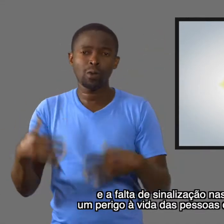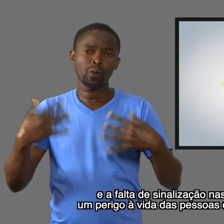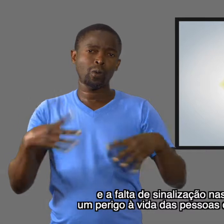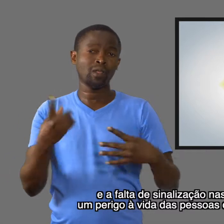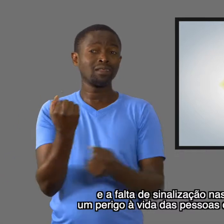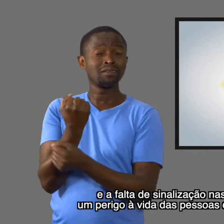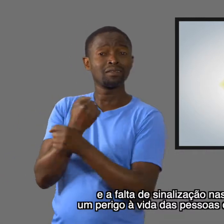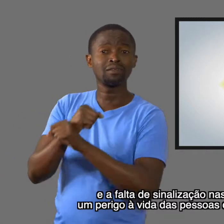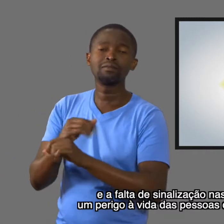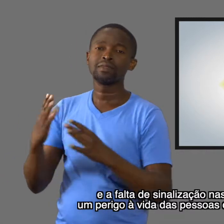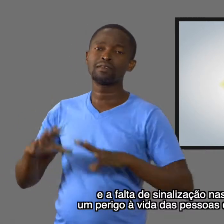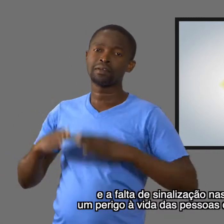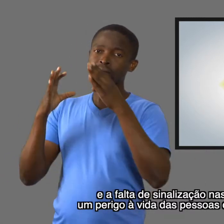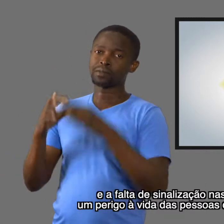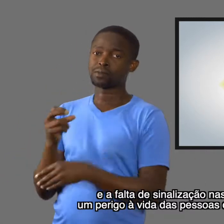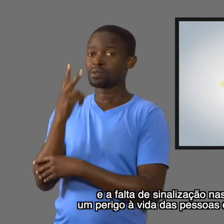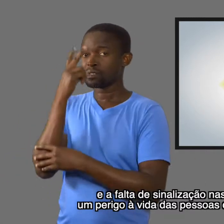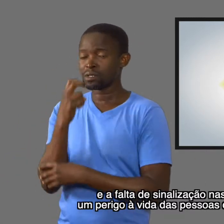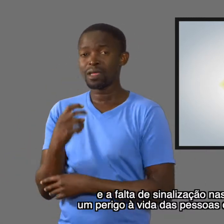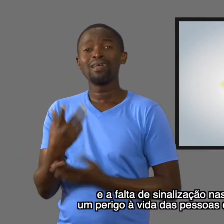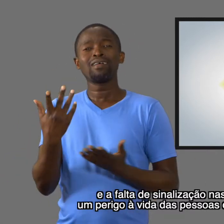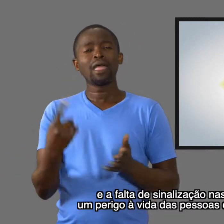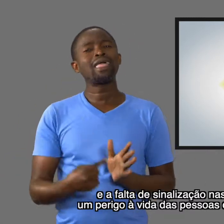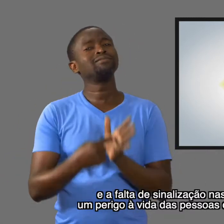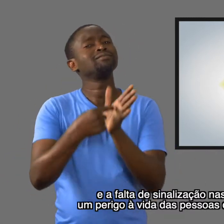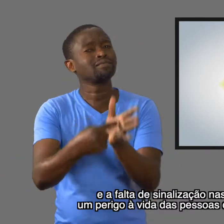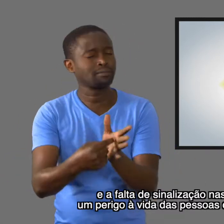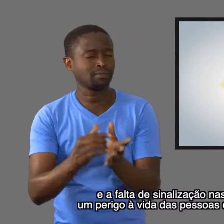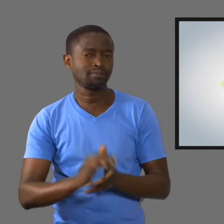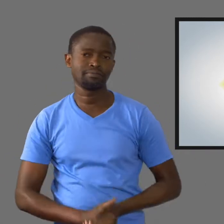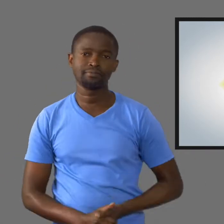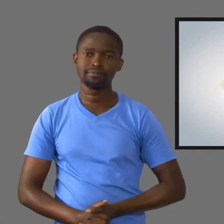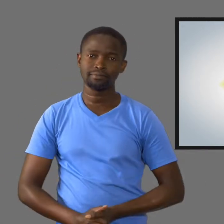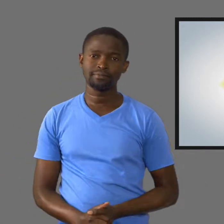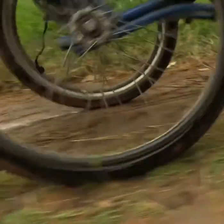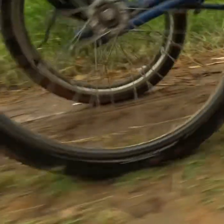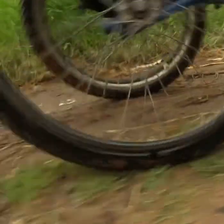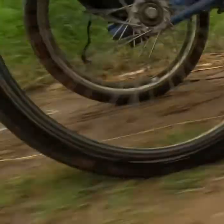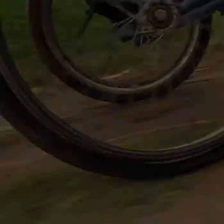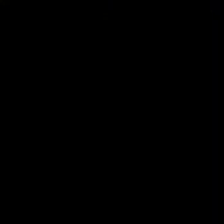constitui um perigo a vida das suas cegas por exemplo